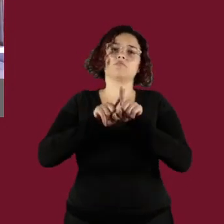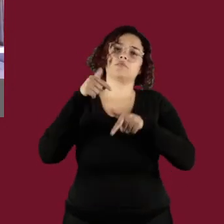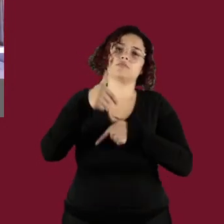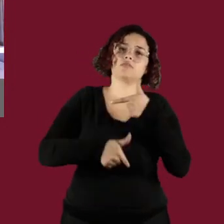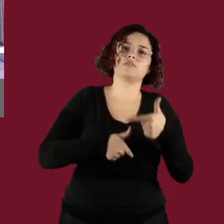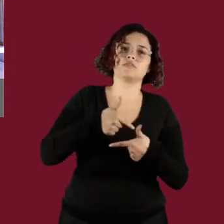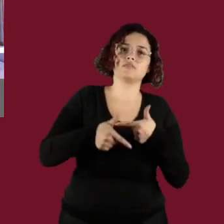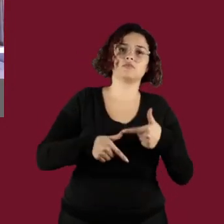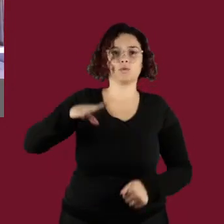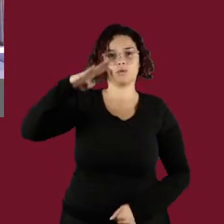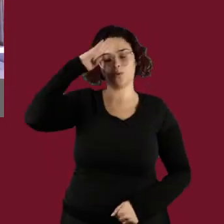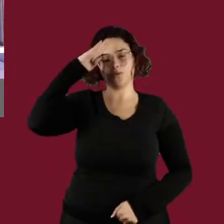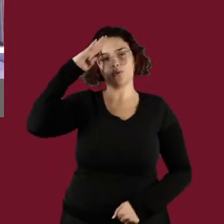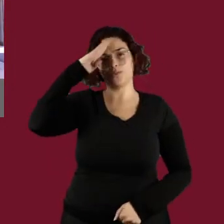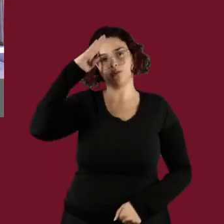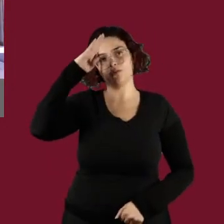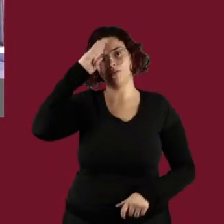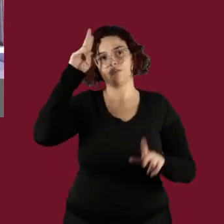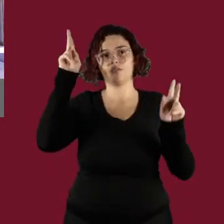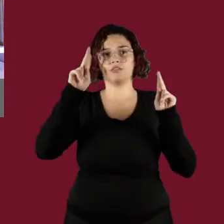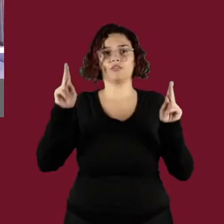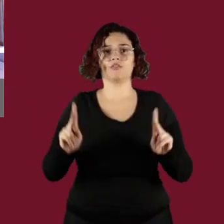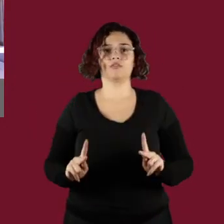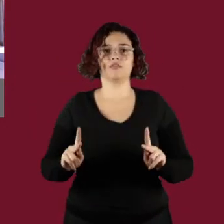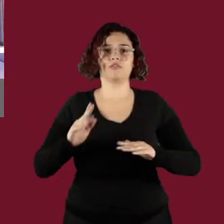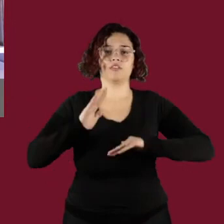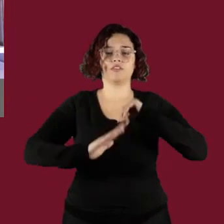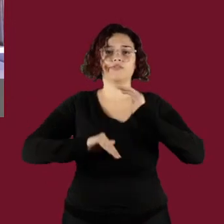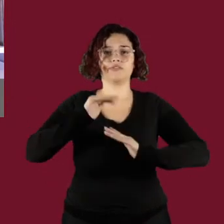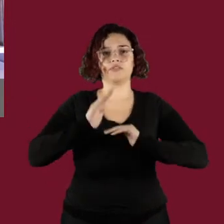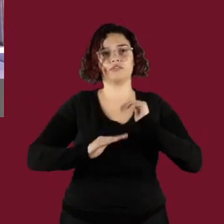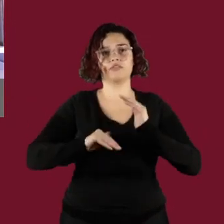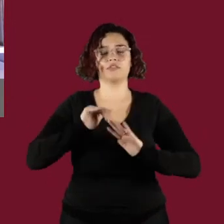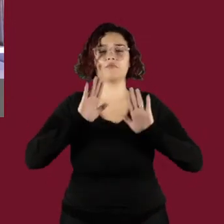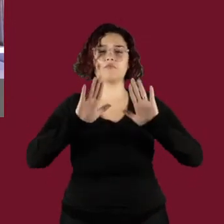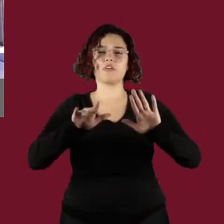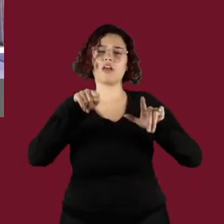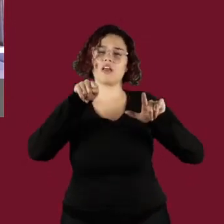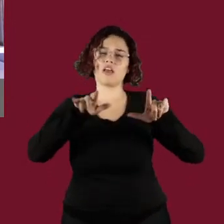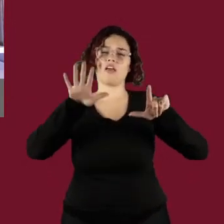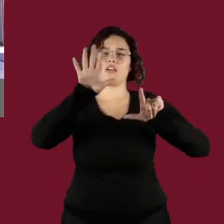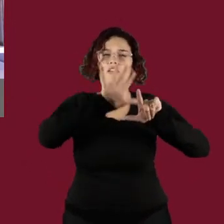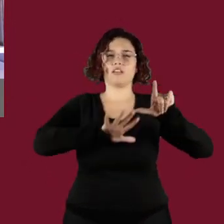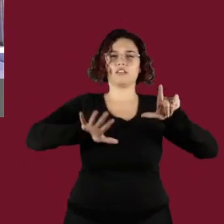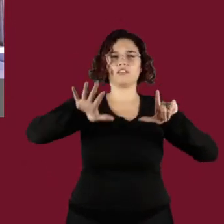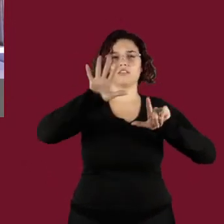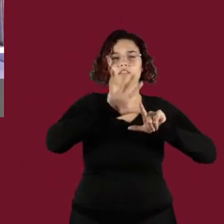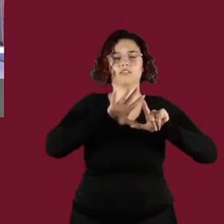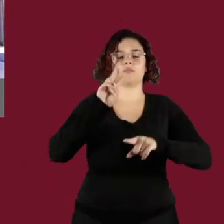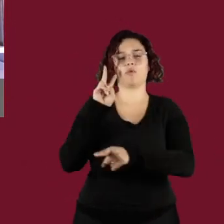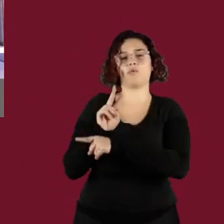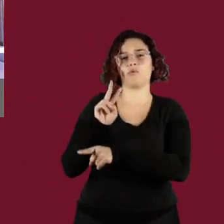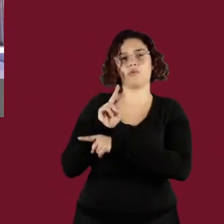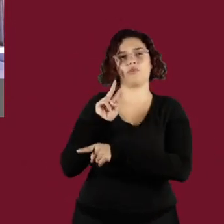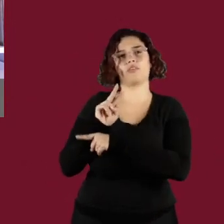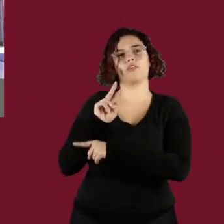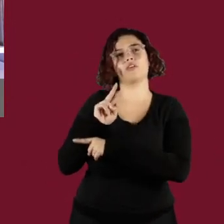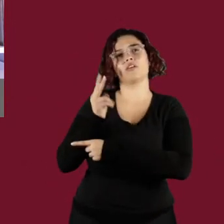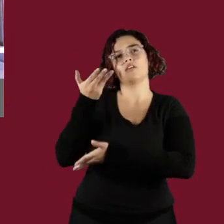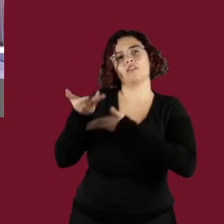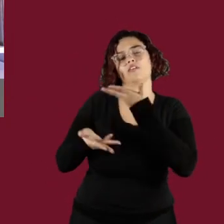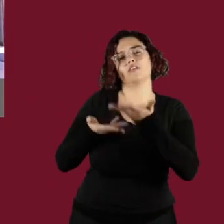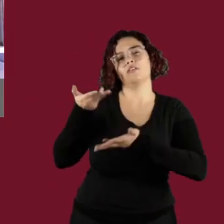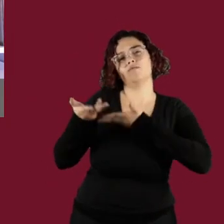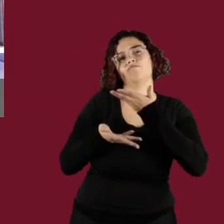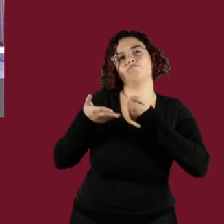de paz, mas nunca teríamos aquela imagem de cuidado, de ternura,